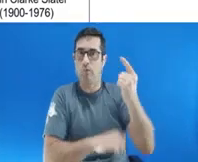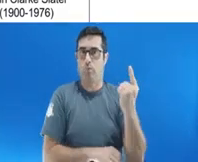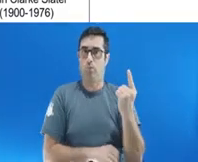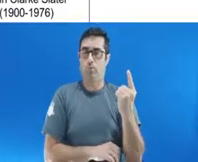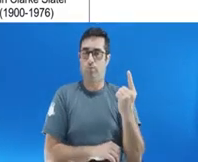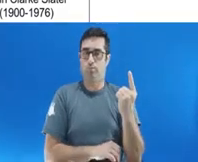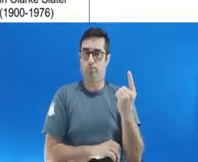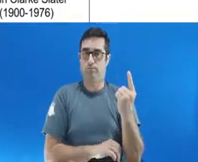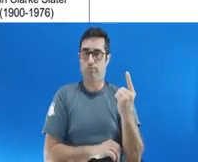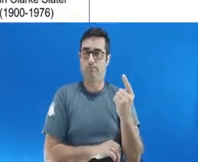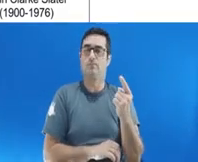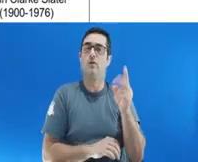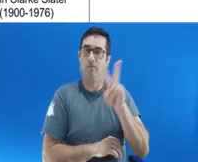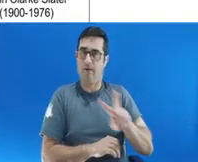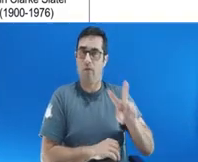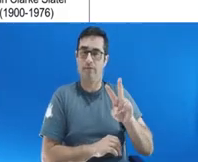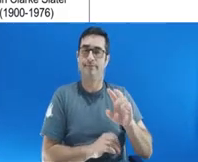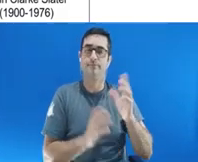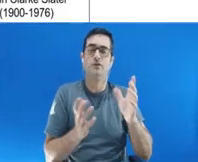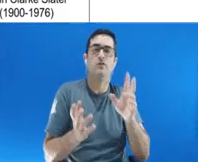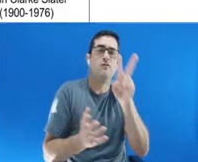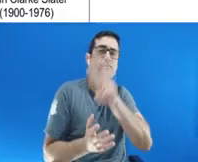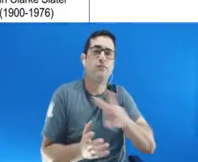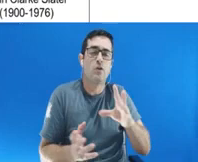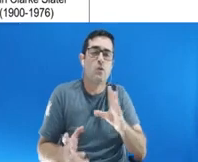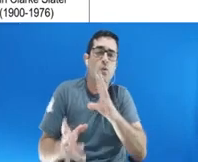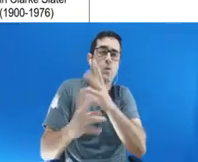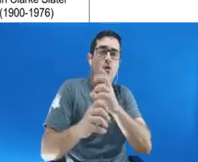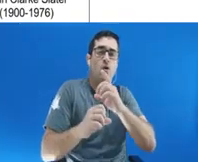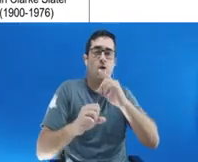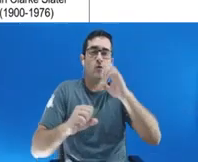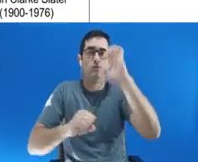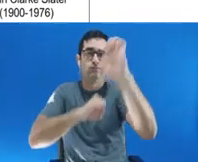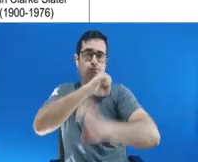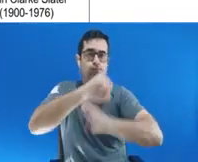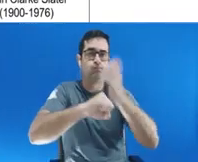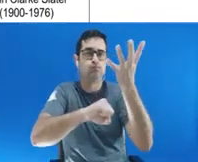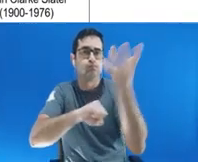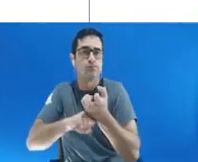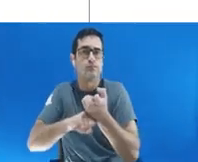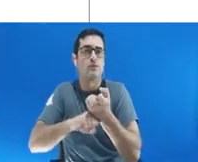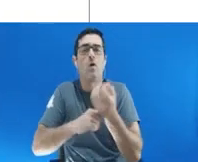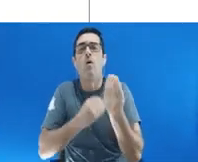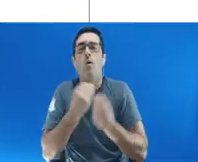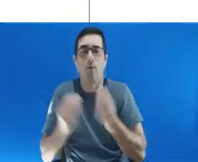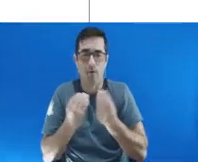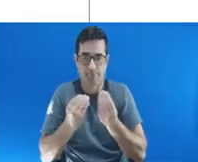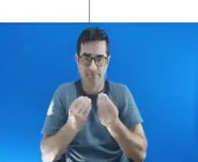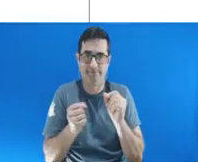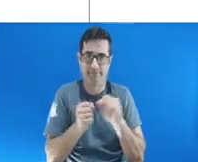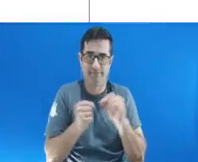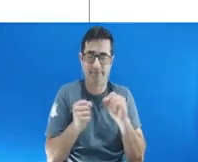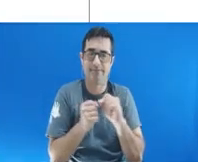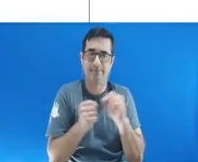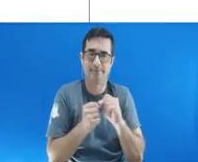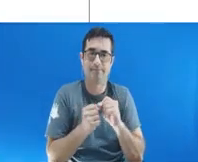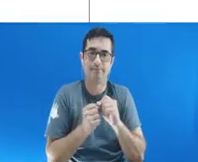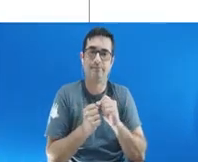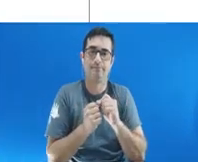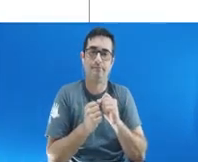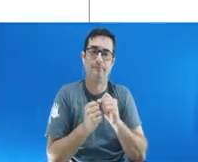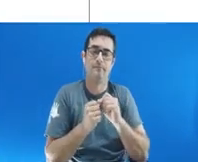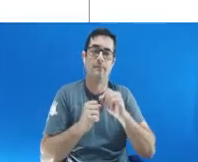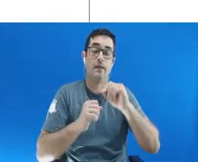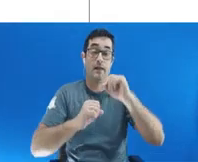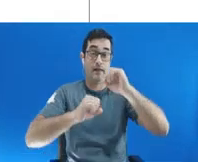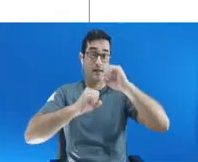nuclear efetiva para este elétron aqui. Como é que a gente vai fazer? Ó, elétrons no mesmo nível tem?